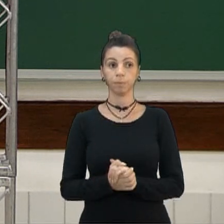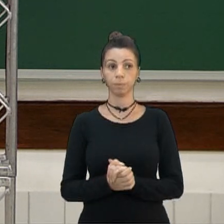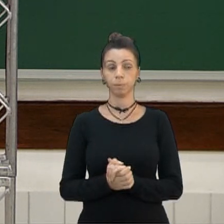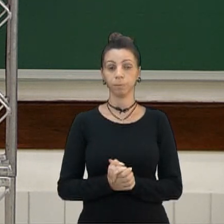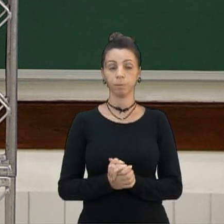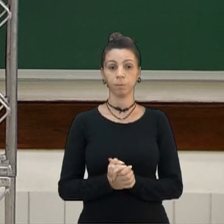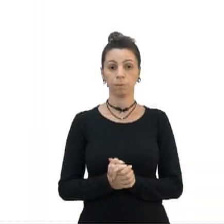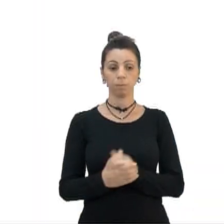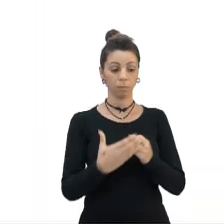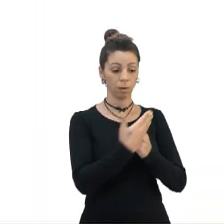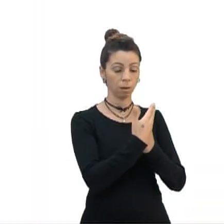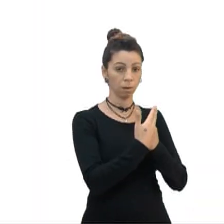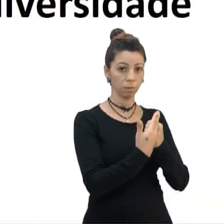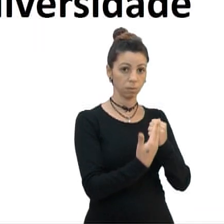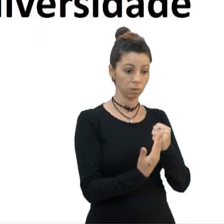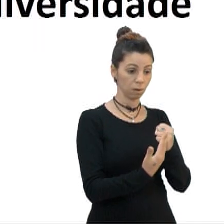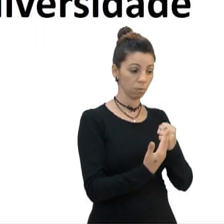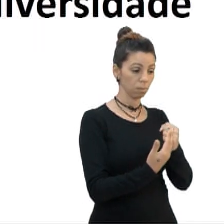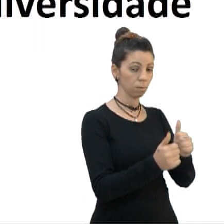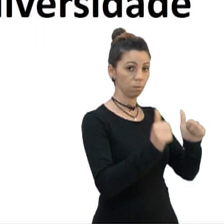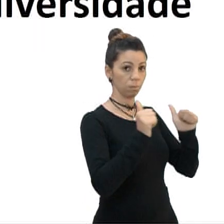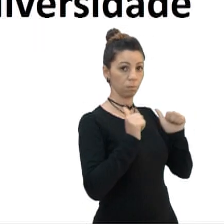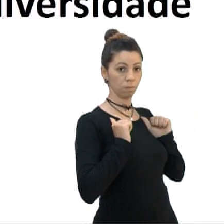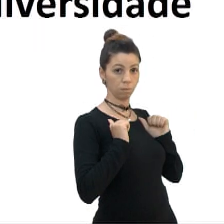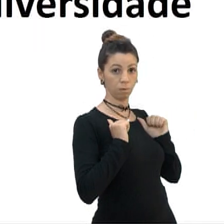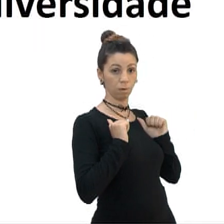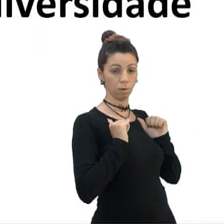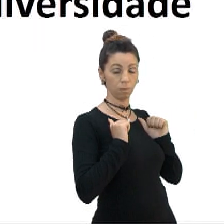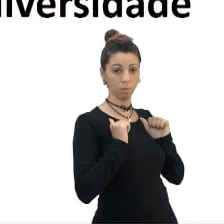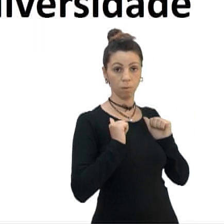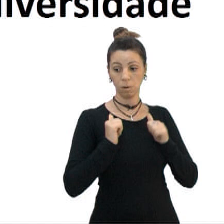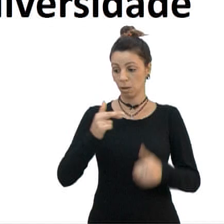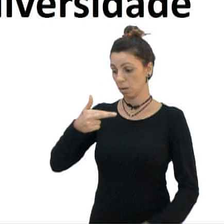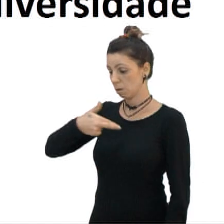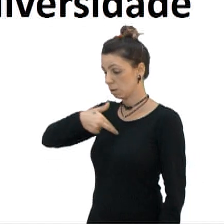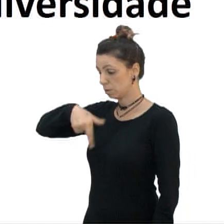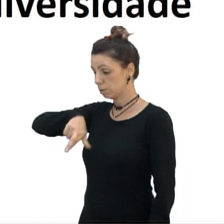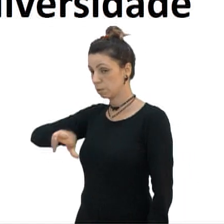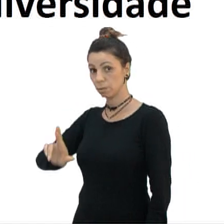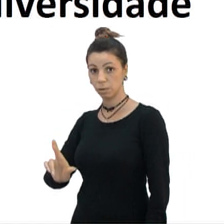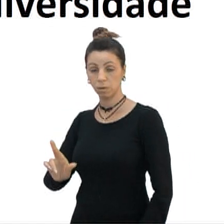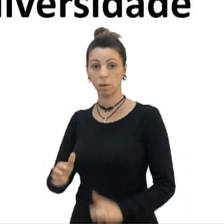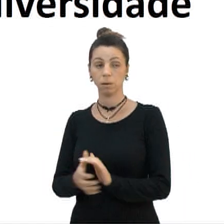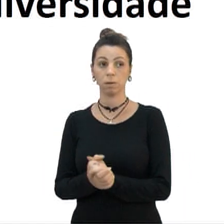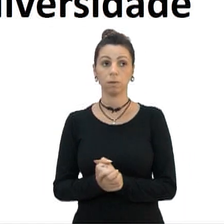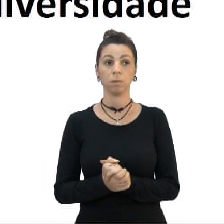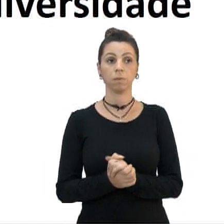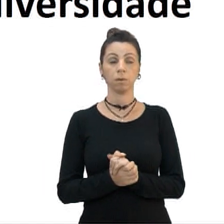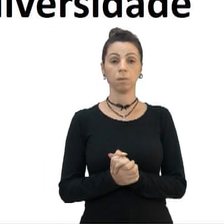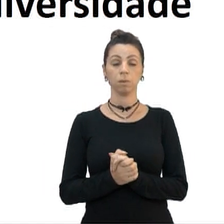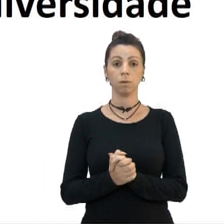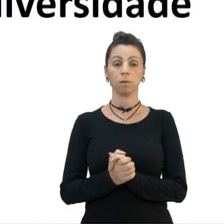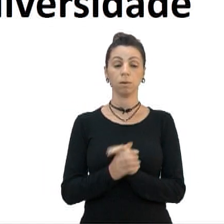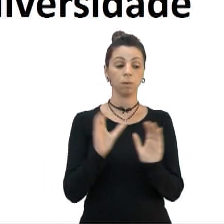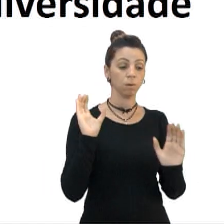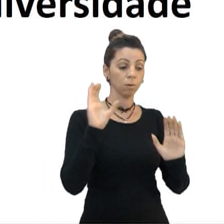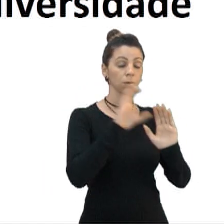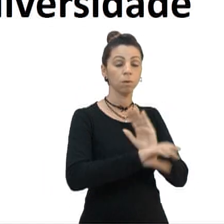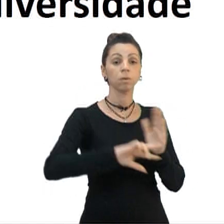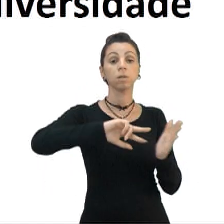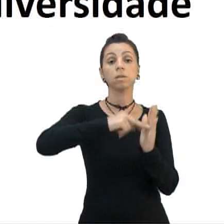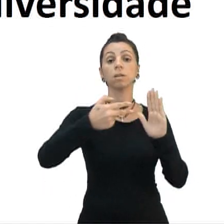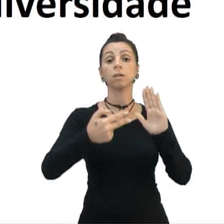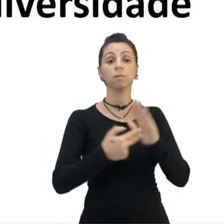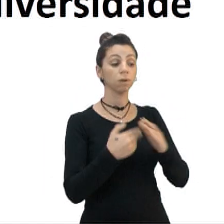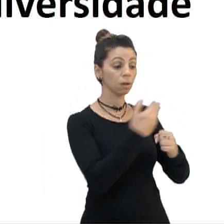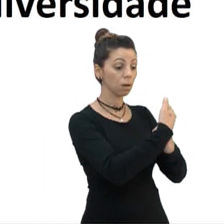Então, Estado laico e religiosidade. O objetivo desta aula é demonstrar os principais conceitos sobre o que é Estado laico,